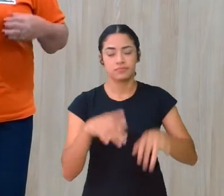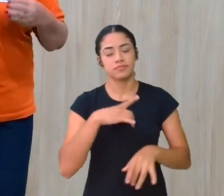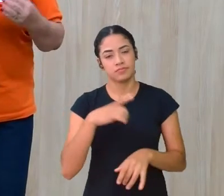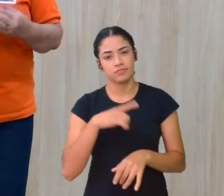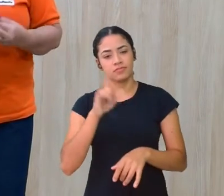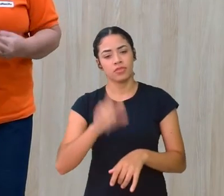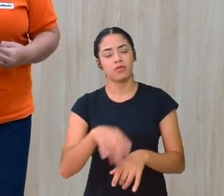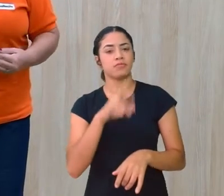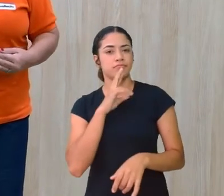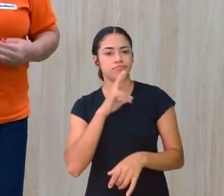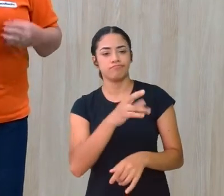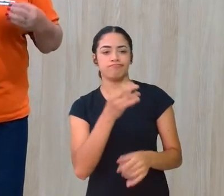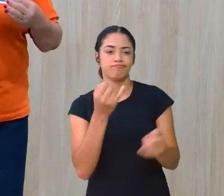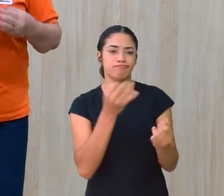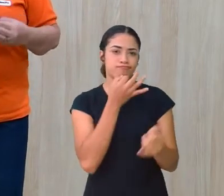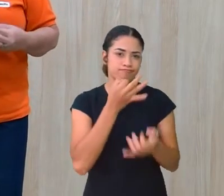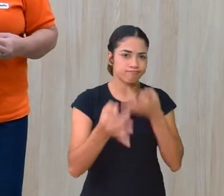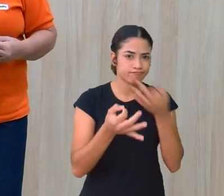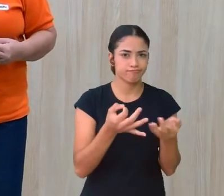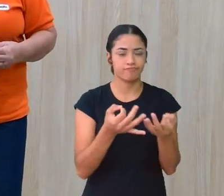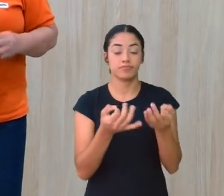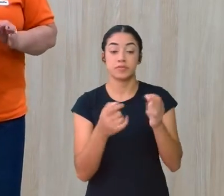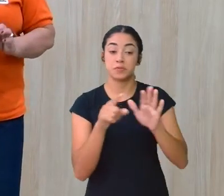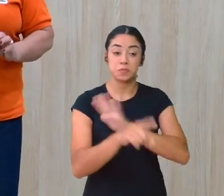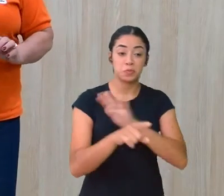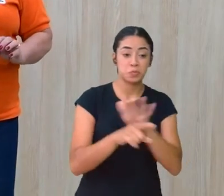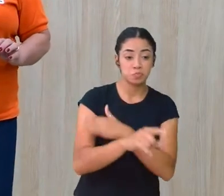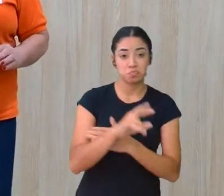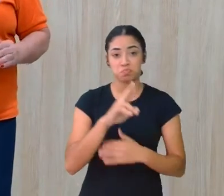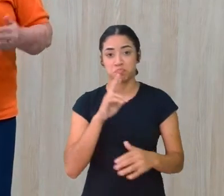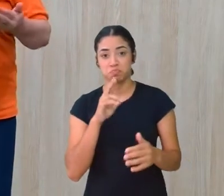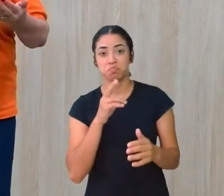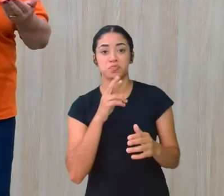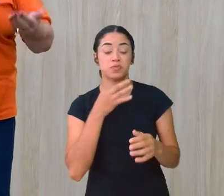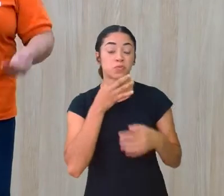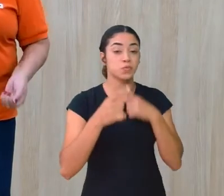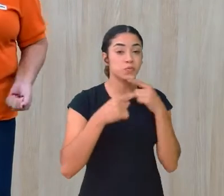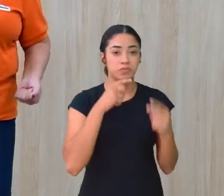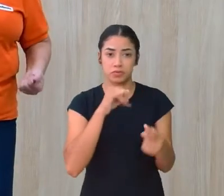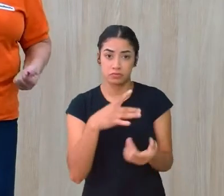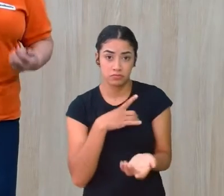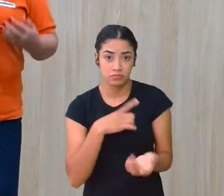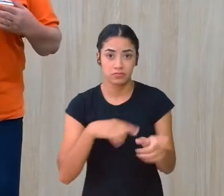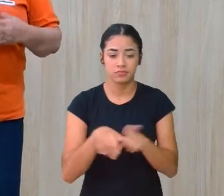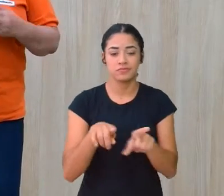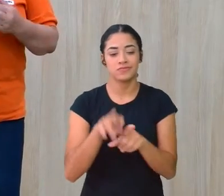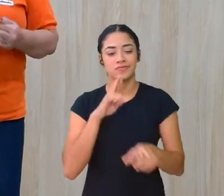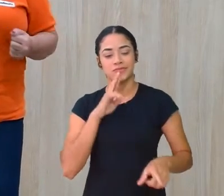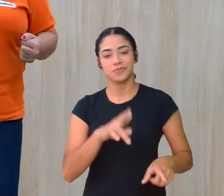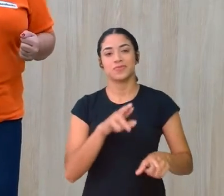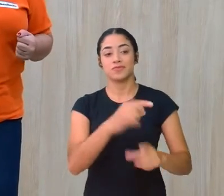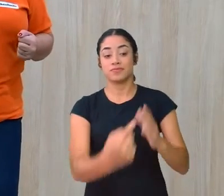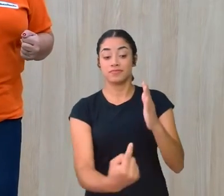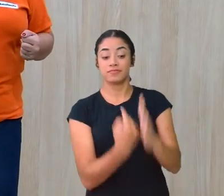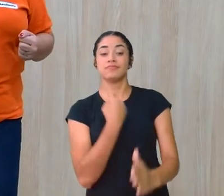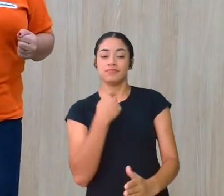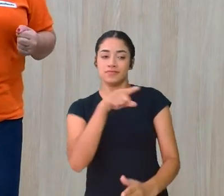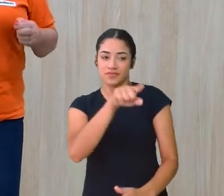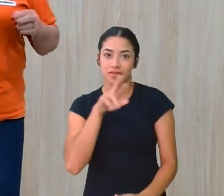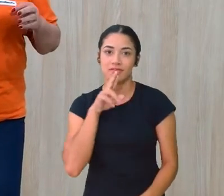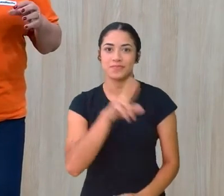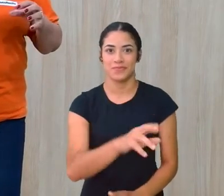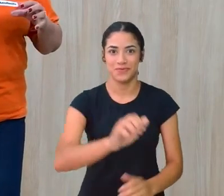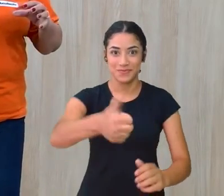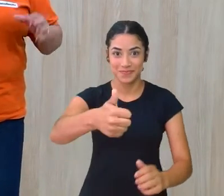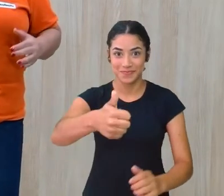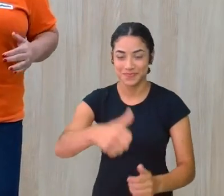gente, faz alguma pergunta, apresenta dúvidas, se você tiver, e responde questionamentos que a gente vai fazendo no decorrer da aula.